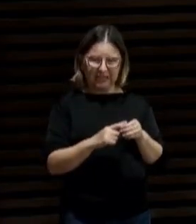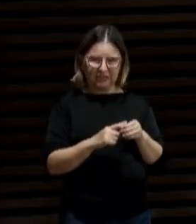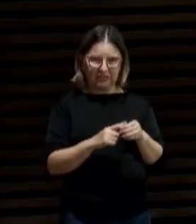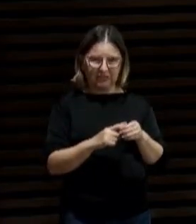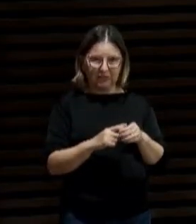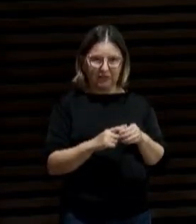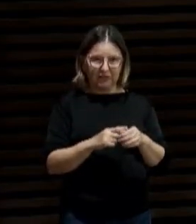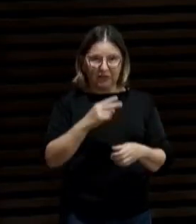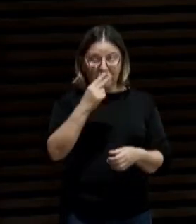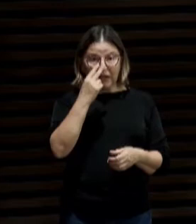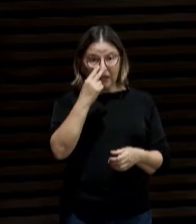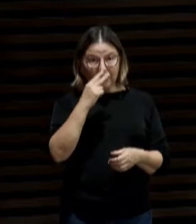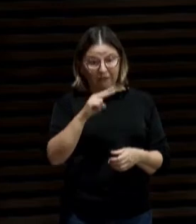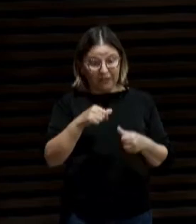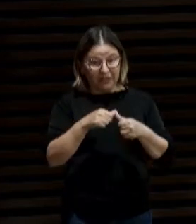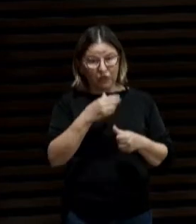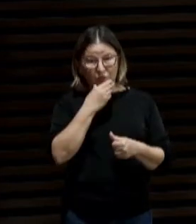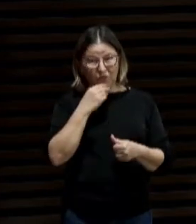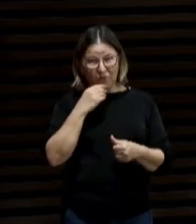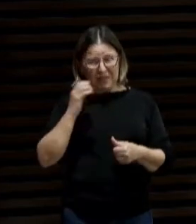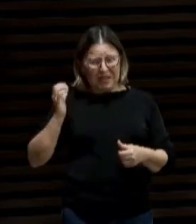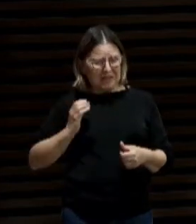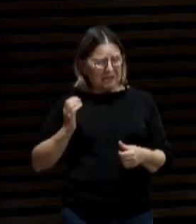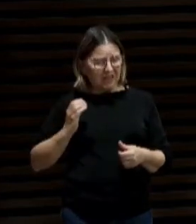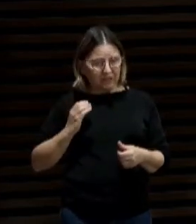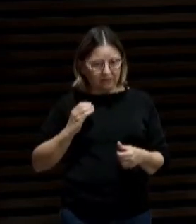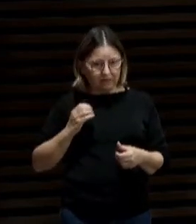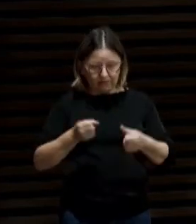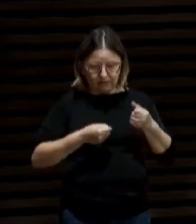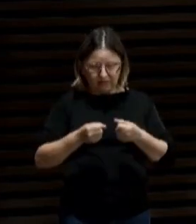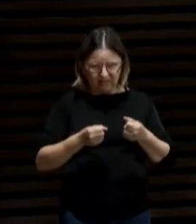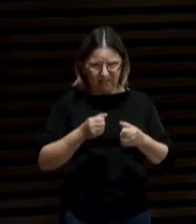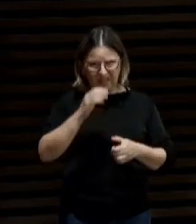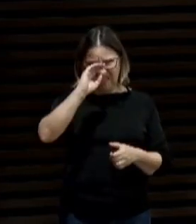75, caindo aos pedaços.